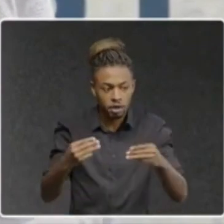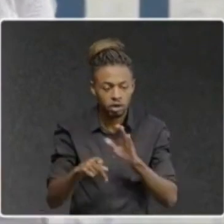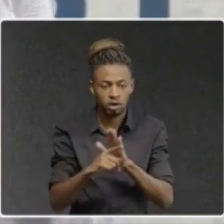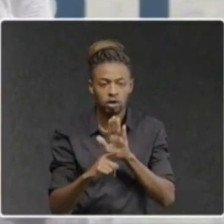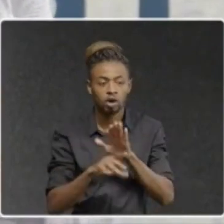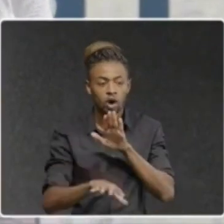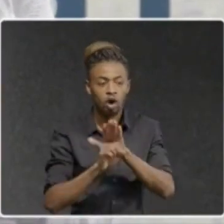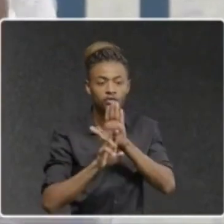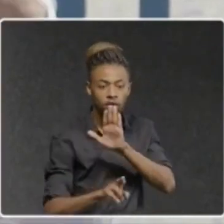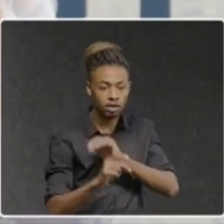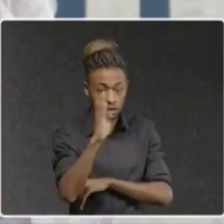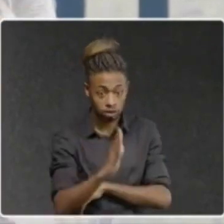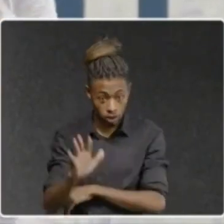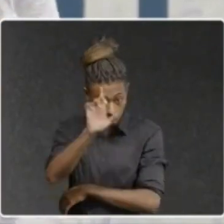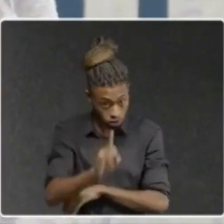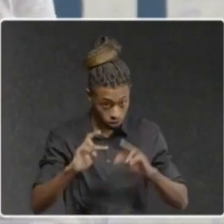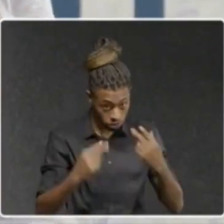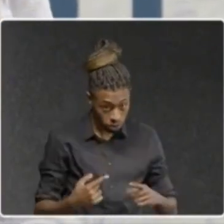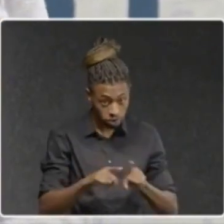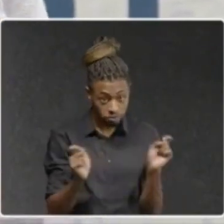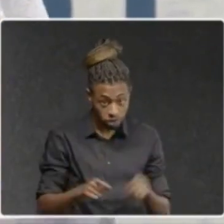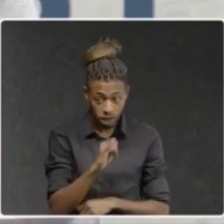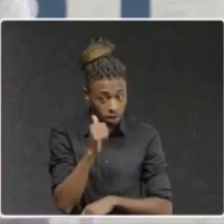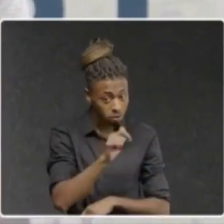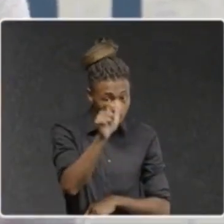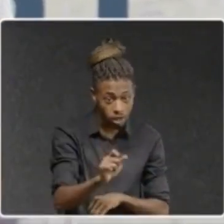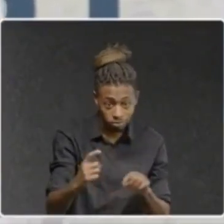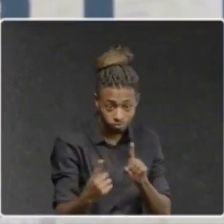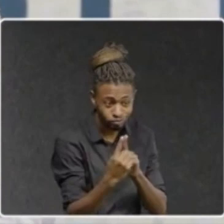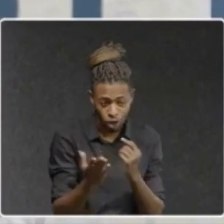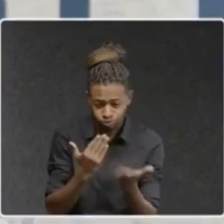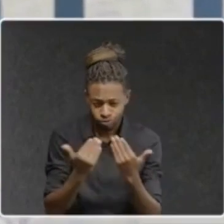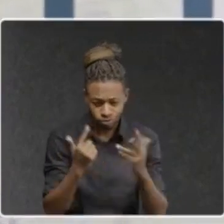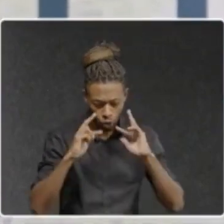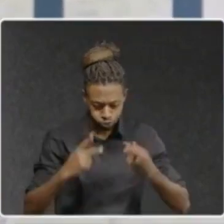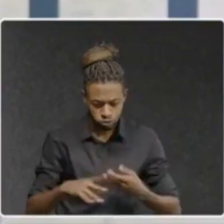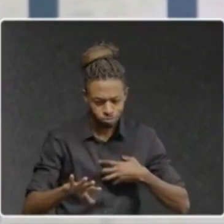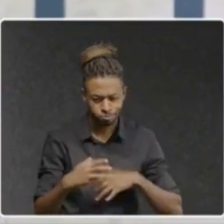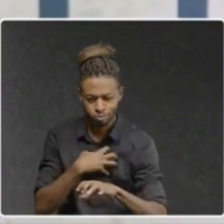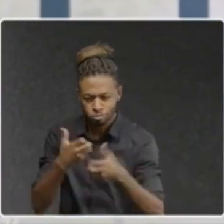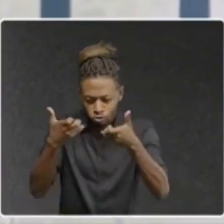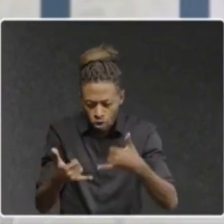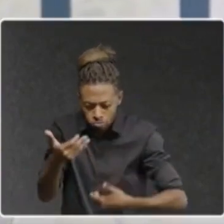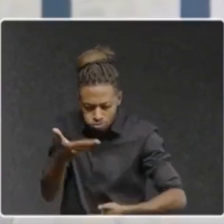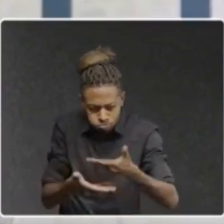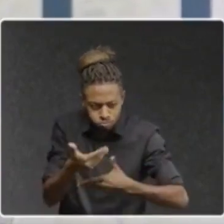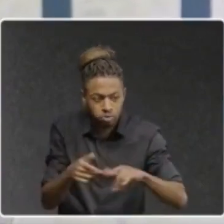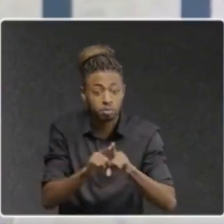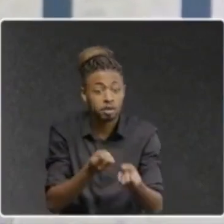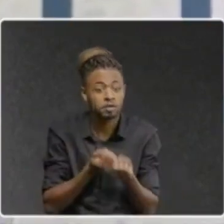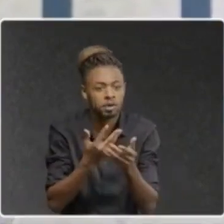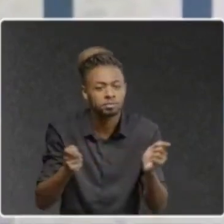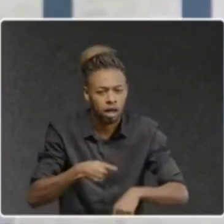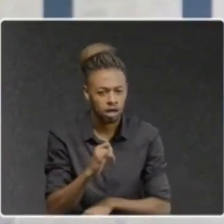Humanos, para atender essa mulher, dar uma escuta qualificada, uma escuta que a gente chama humanizada. E a informação a gente sabe que